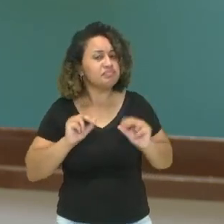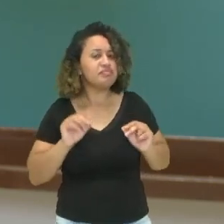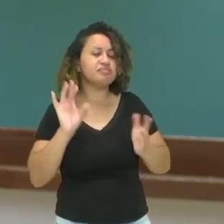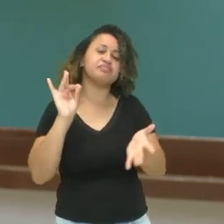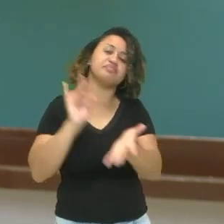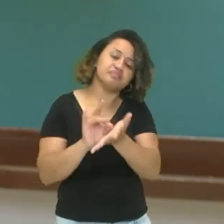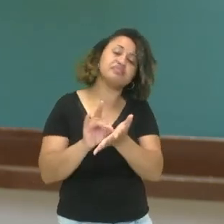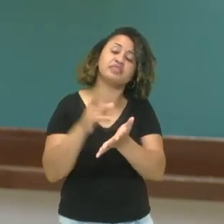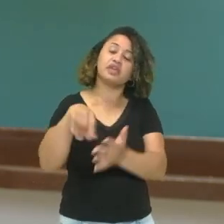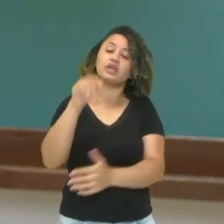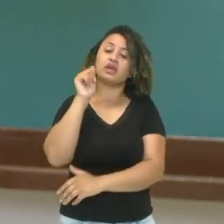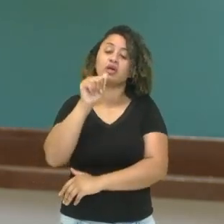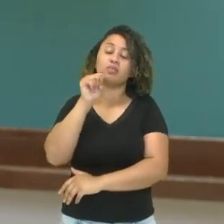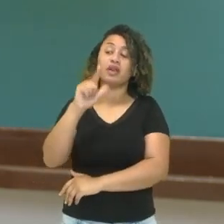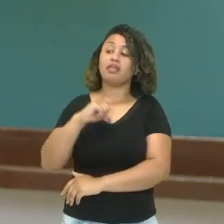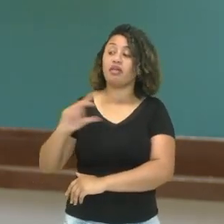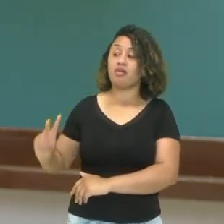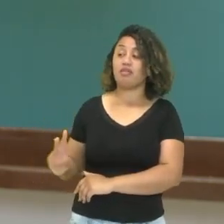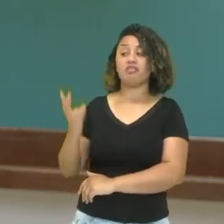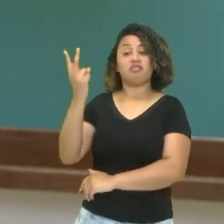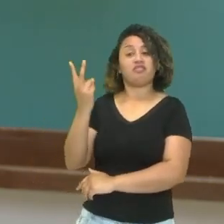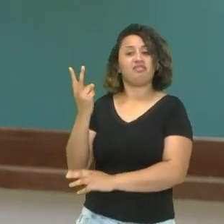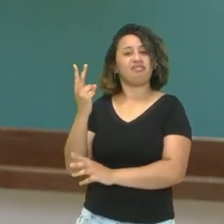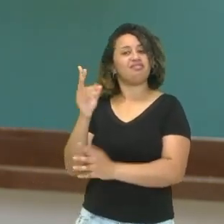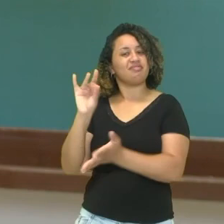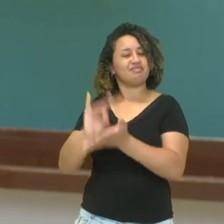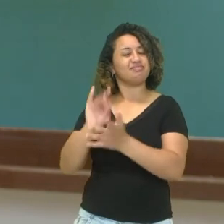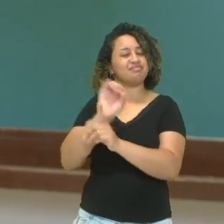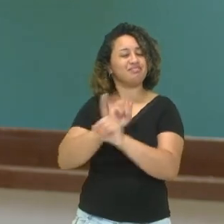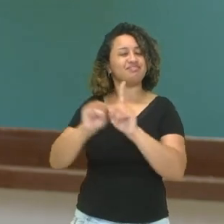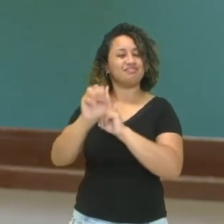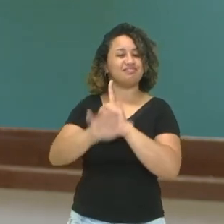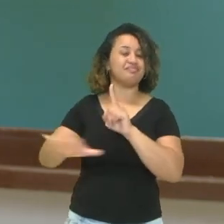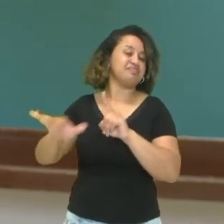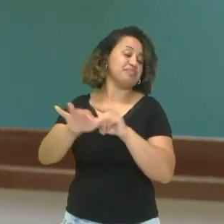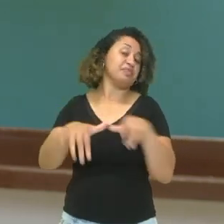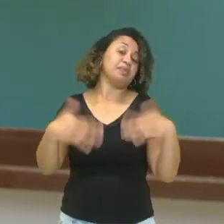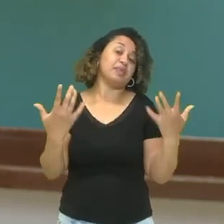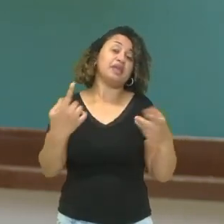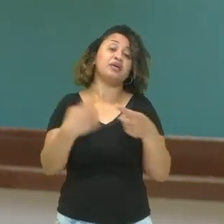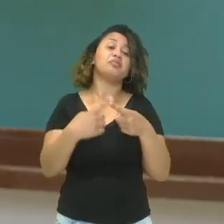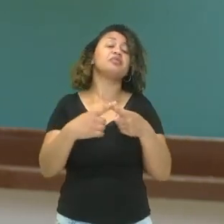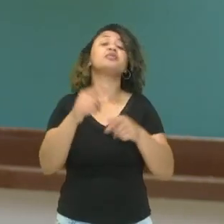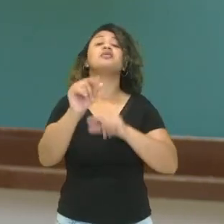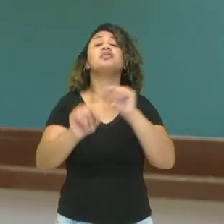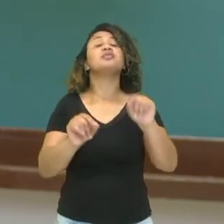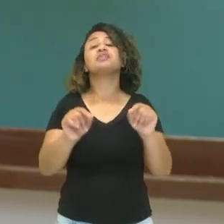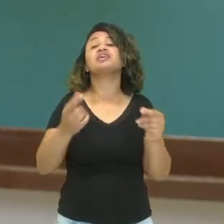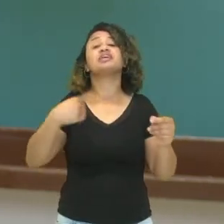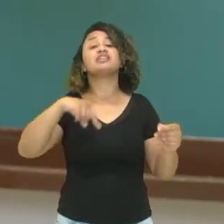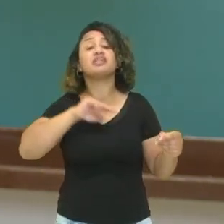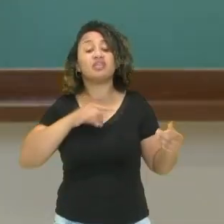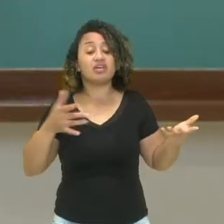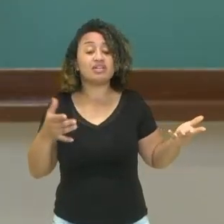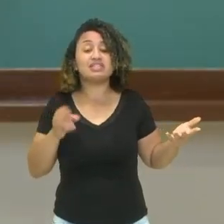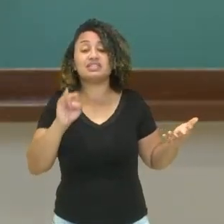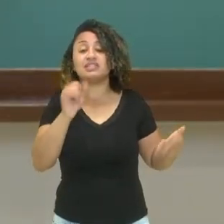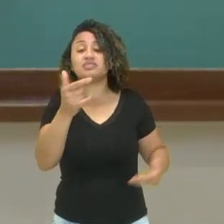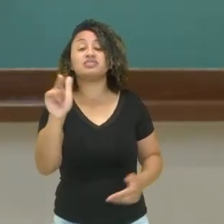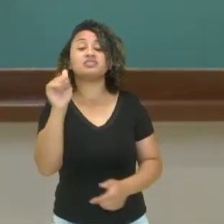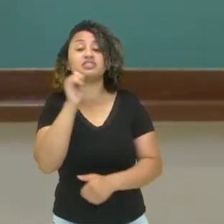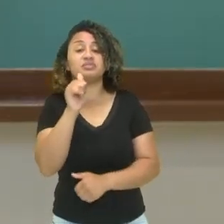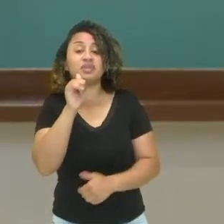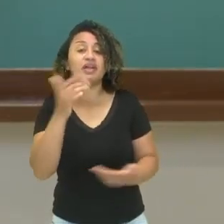de fato valorizada em nossa sociedade? Afinal de contas, o que seria de nós sem as mulheres? As mulheres que